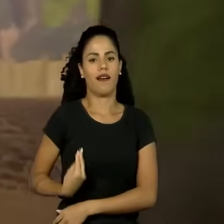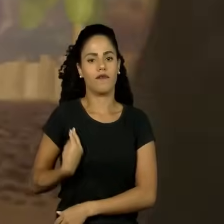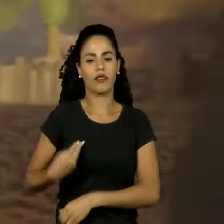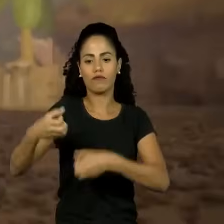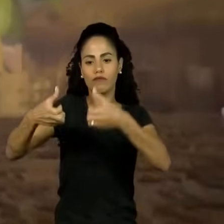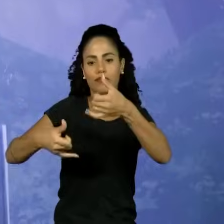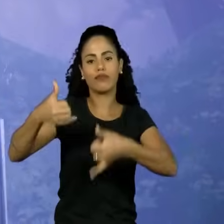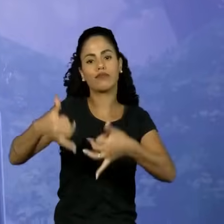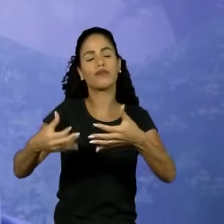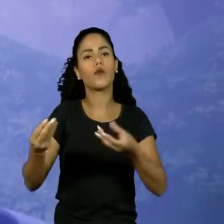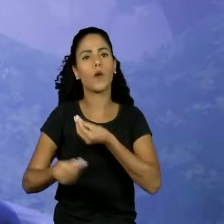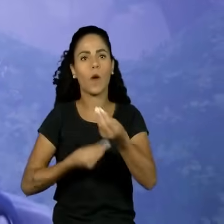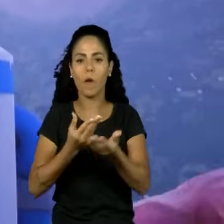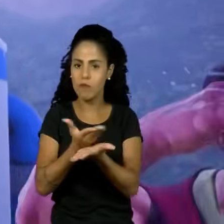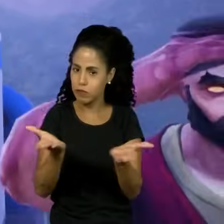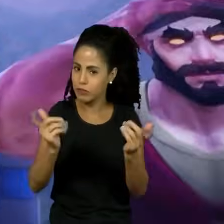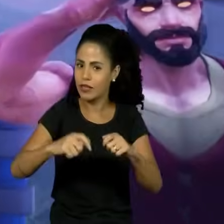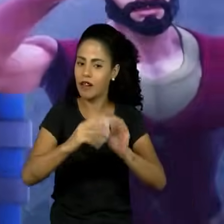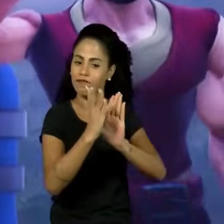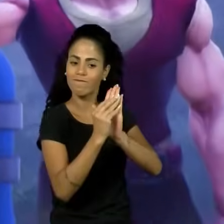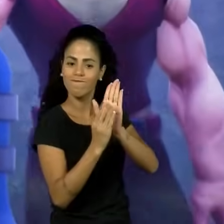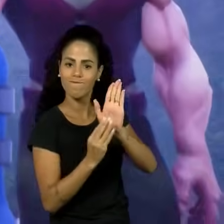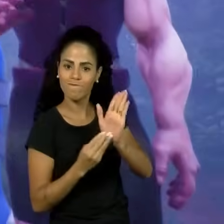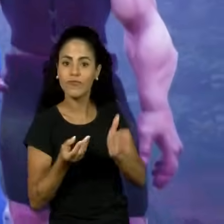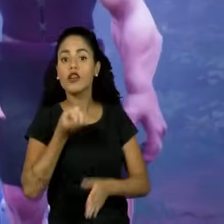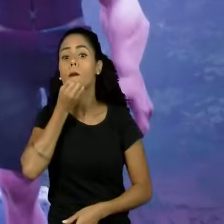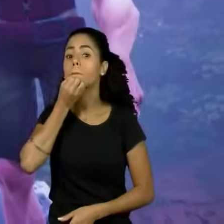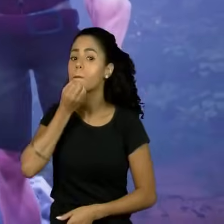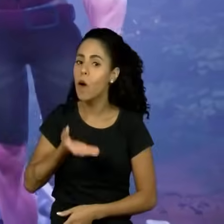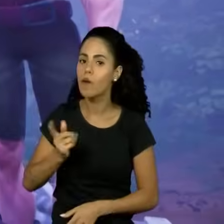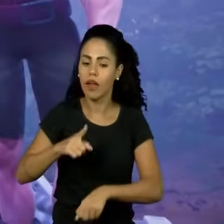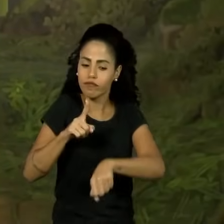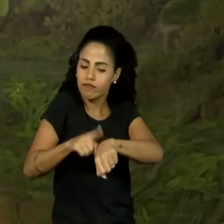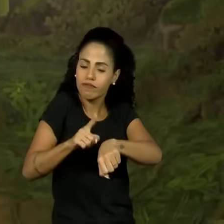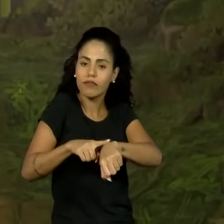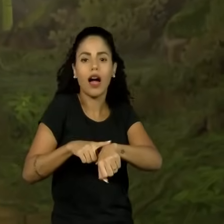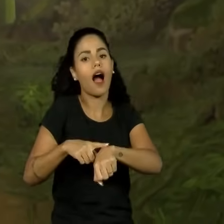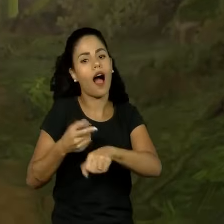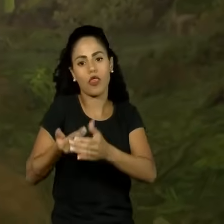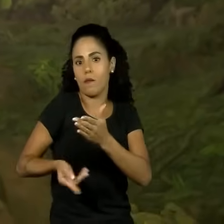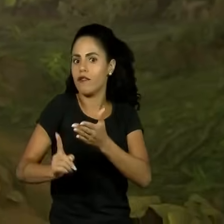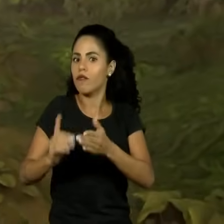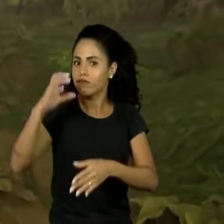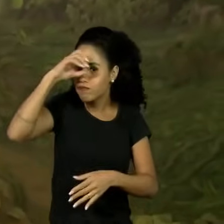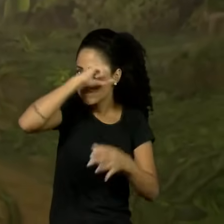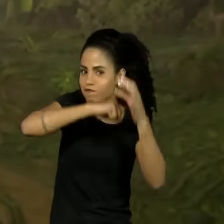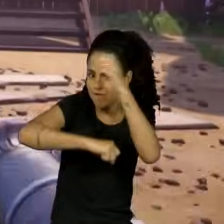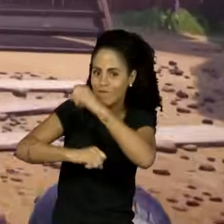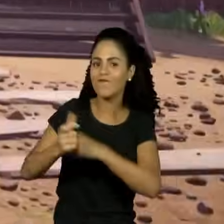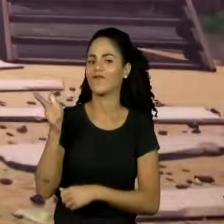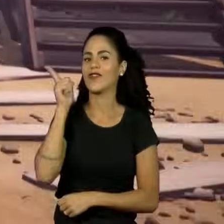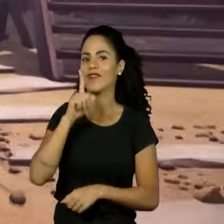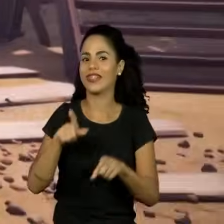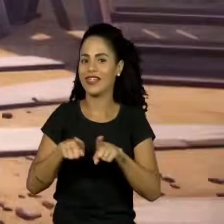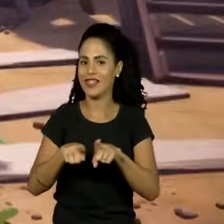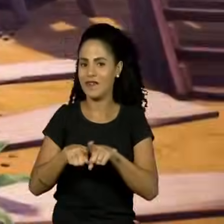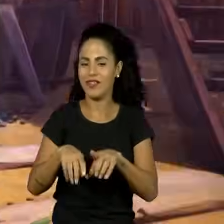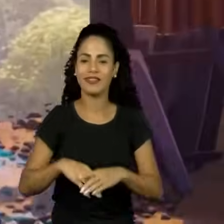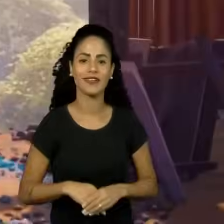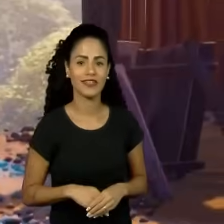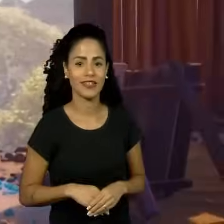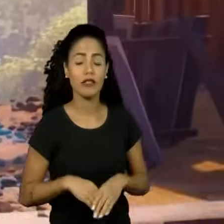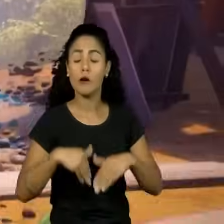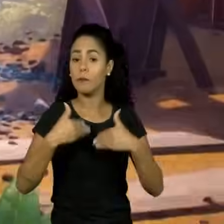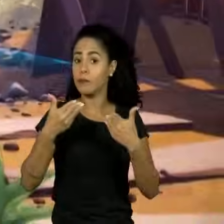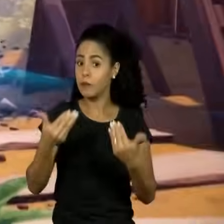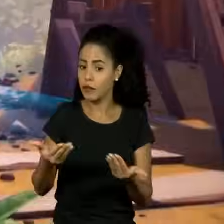que ocupar aquilo com conteúdo que vale a pena, que o tempo que a pessoa perde ali seja mais útil. Eu acho que